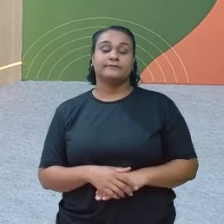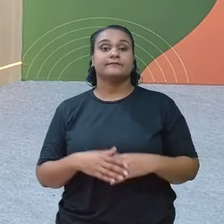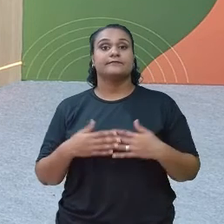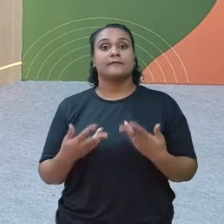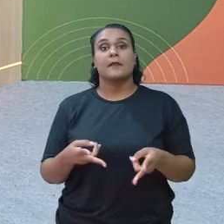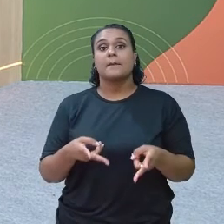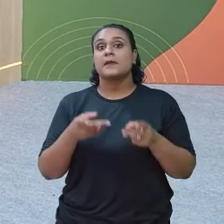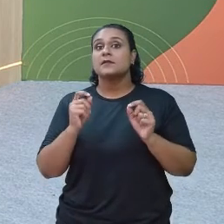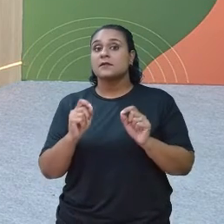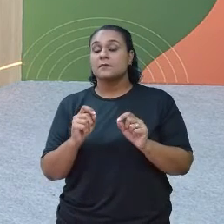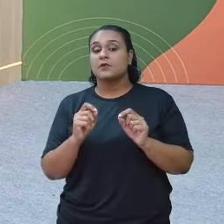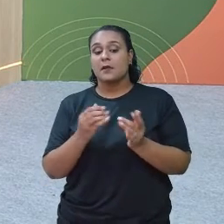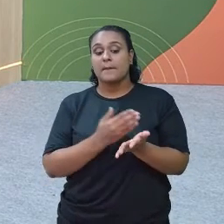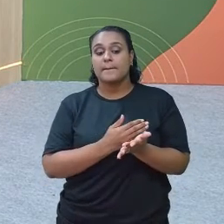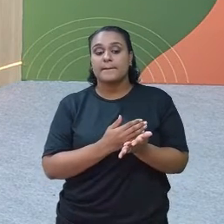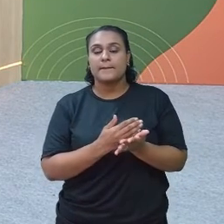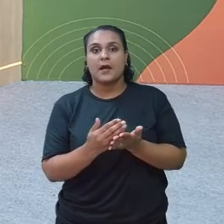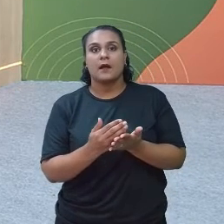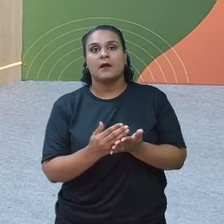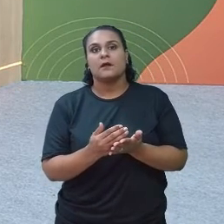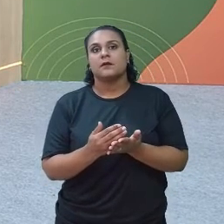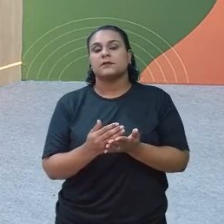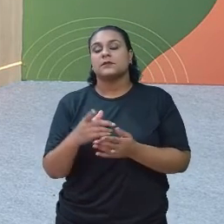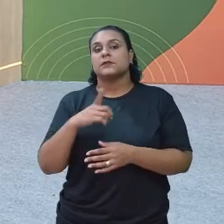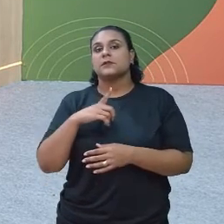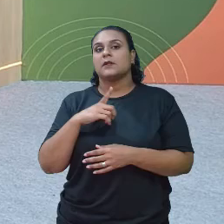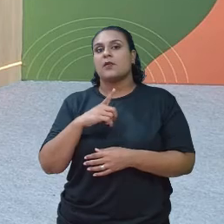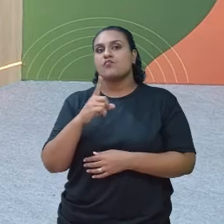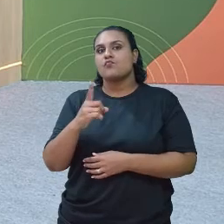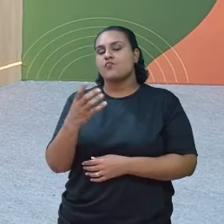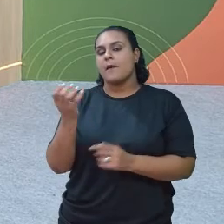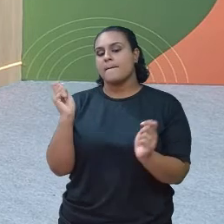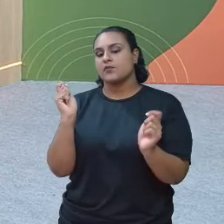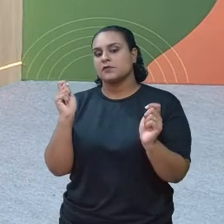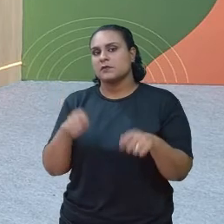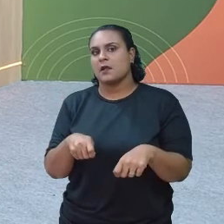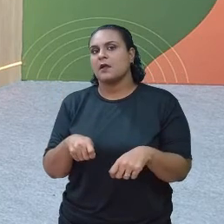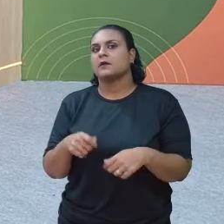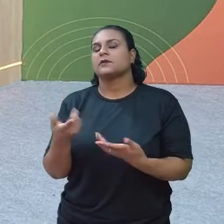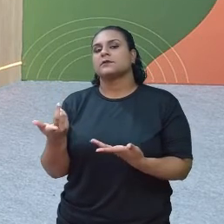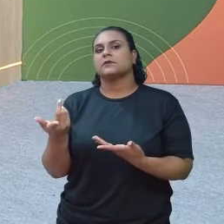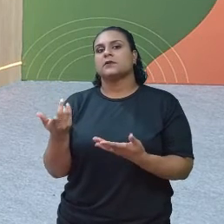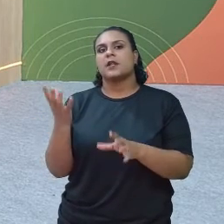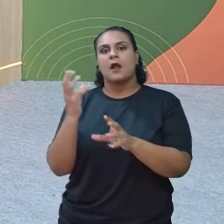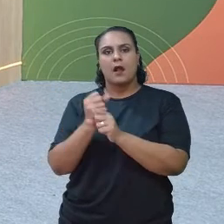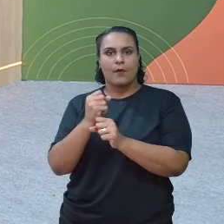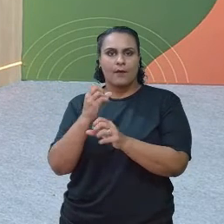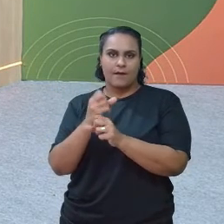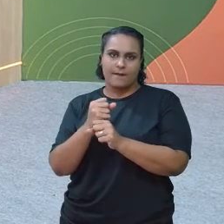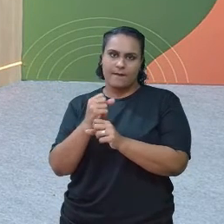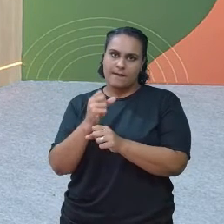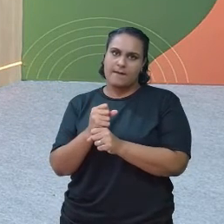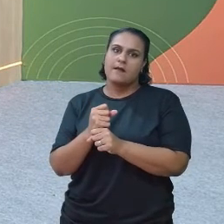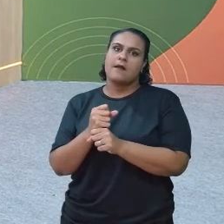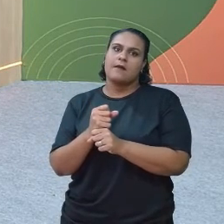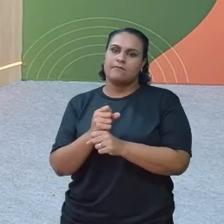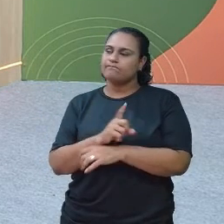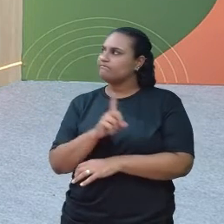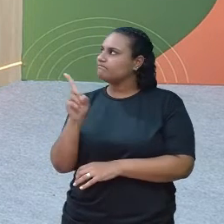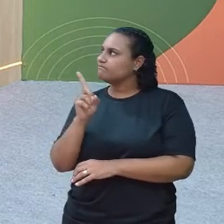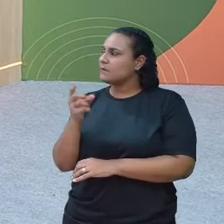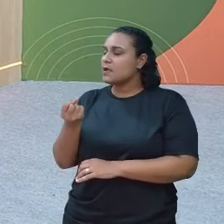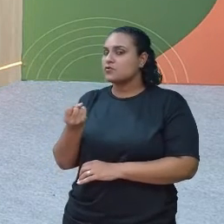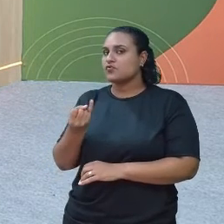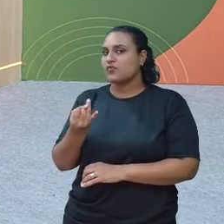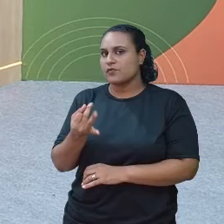Então, perceba que a partir de agora, a gente tem mais uma maneira de fazer, mais um jeito de fazer essa contagem, né? Ou